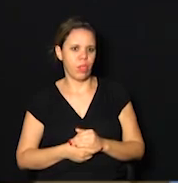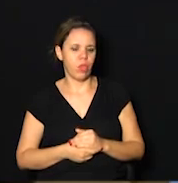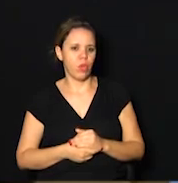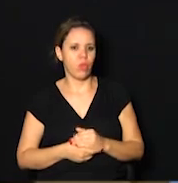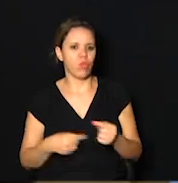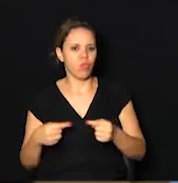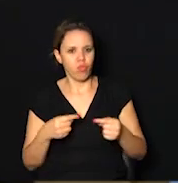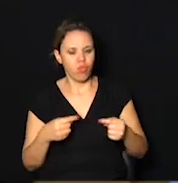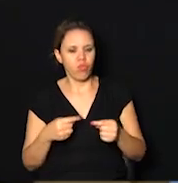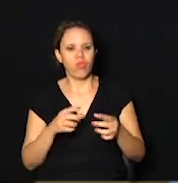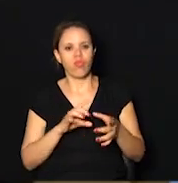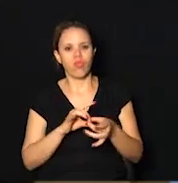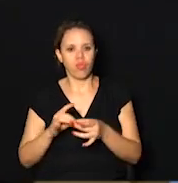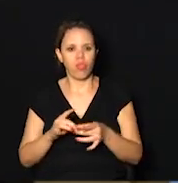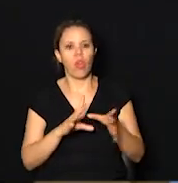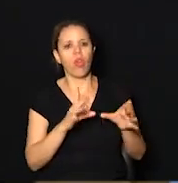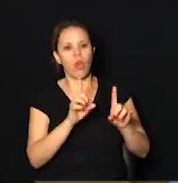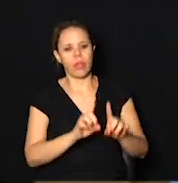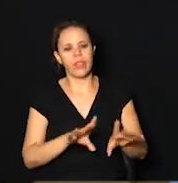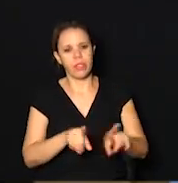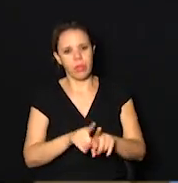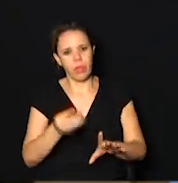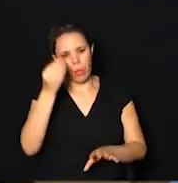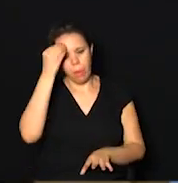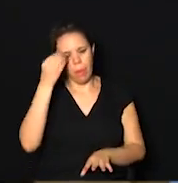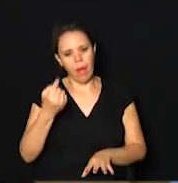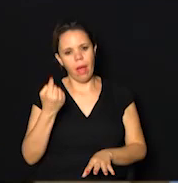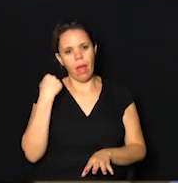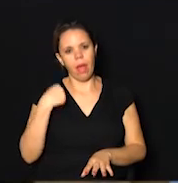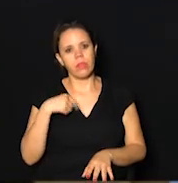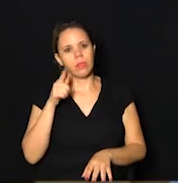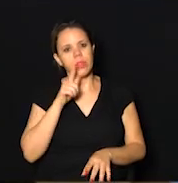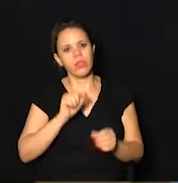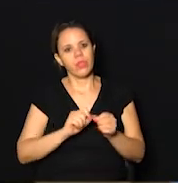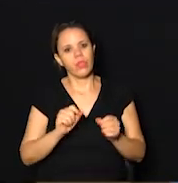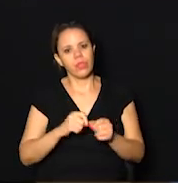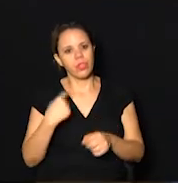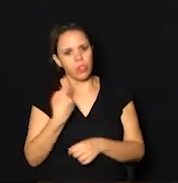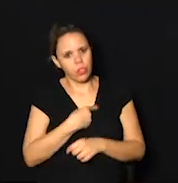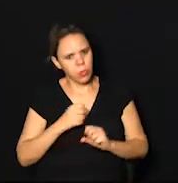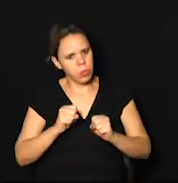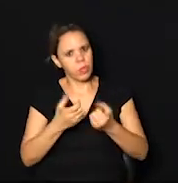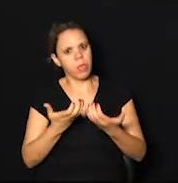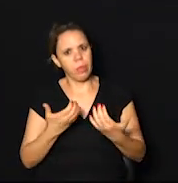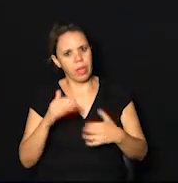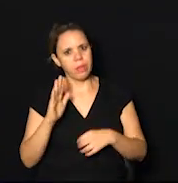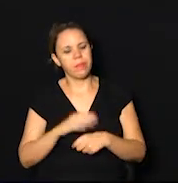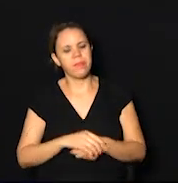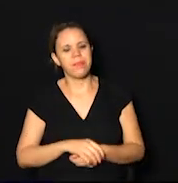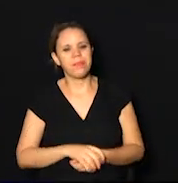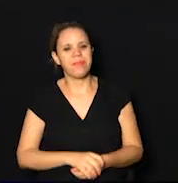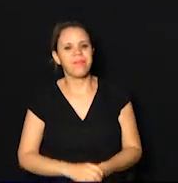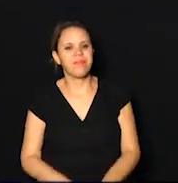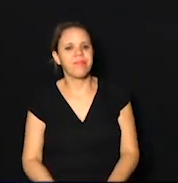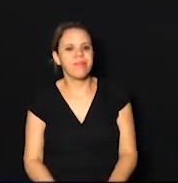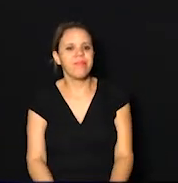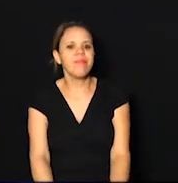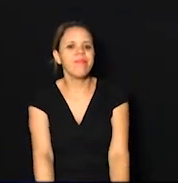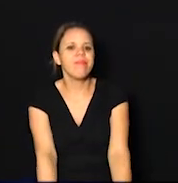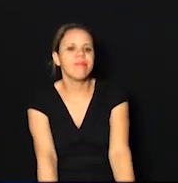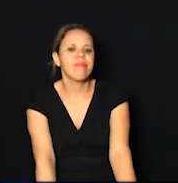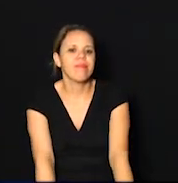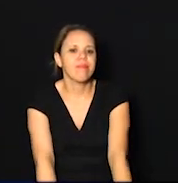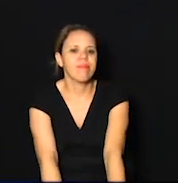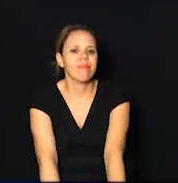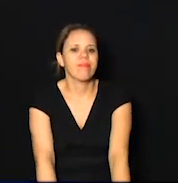tenho feito afinal paralímpico evidentemente celular e a gente está querendo mais ir